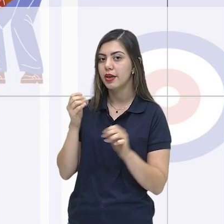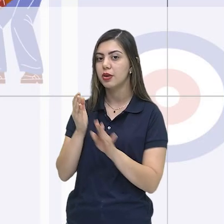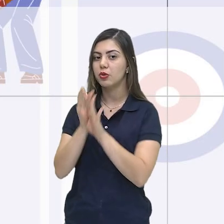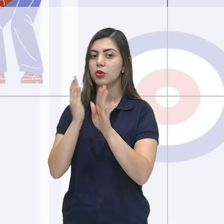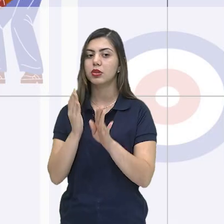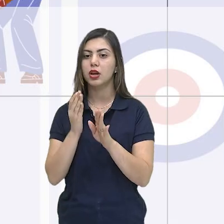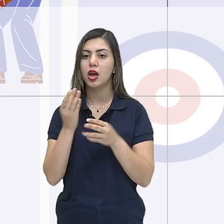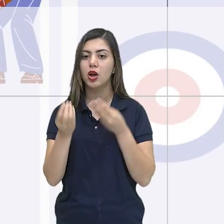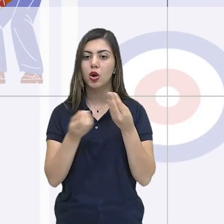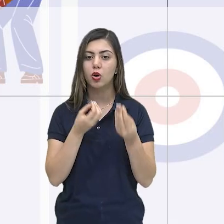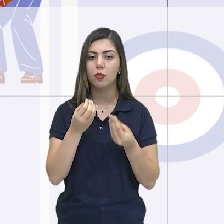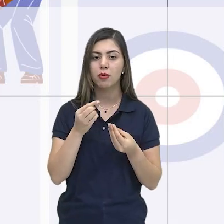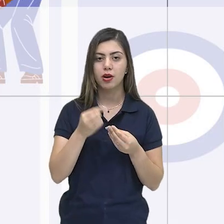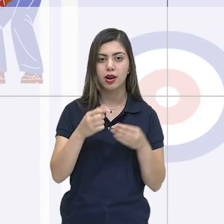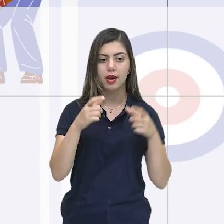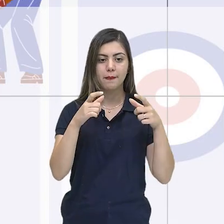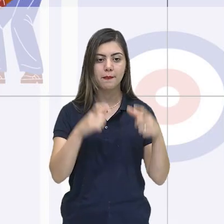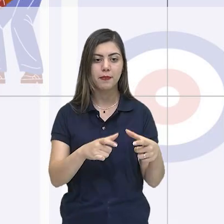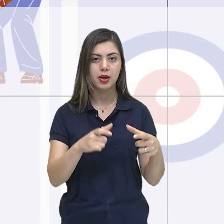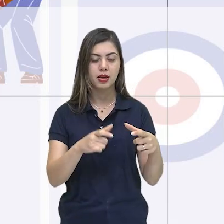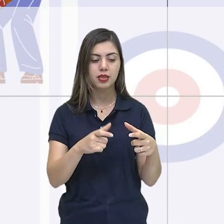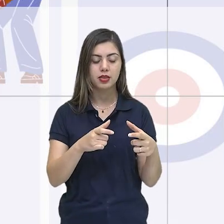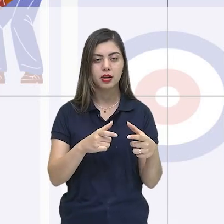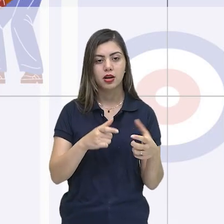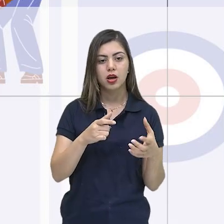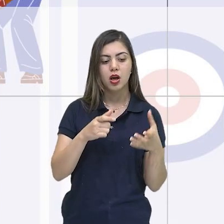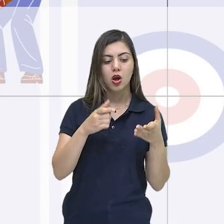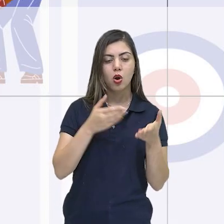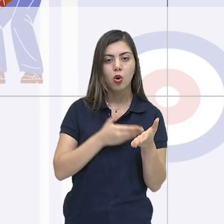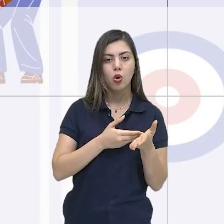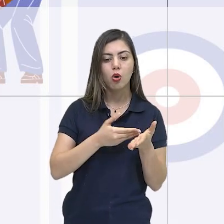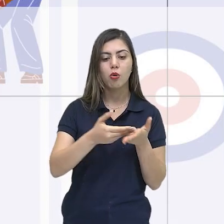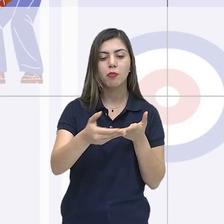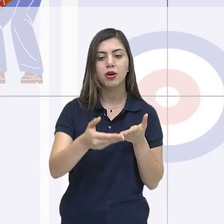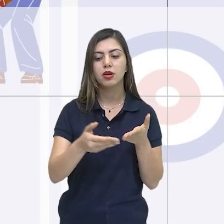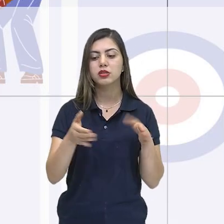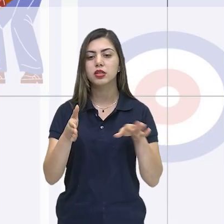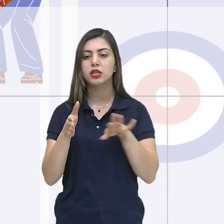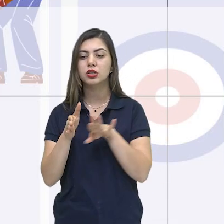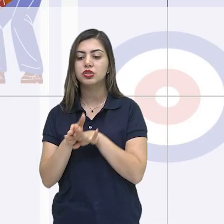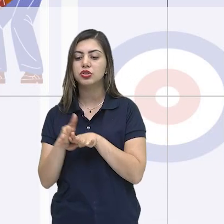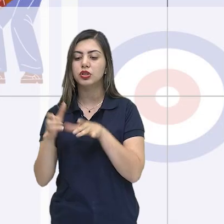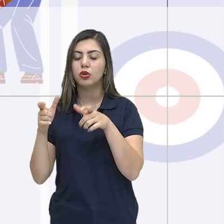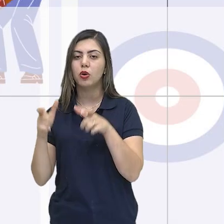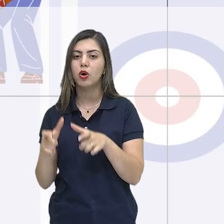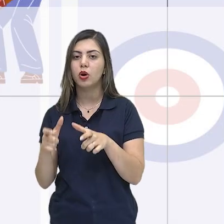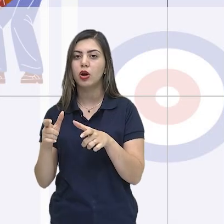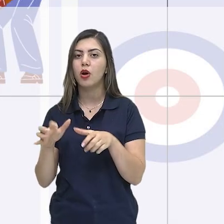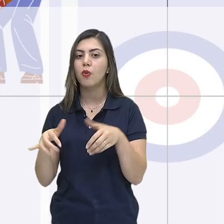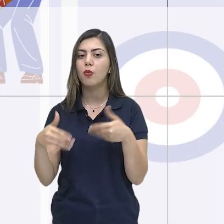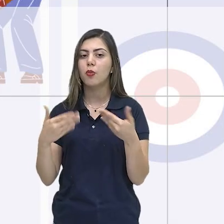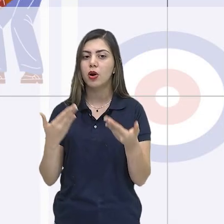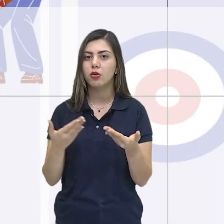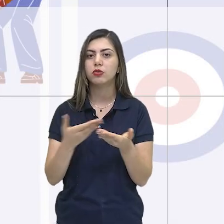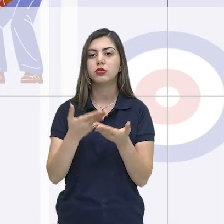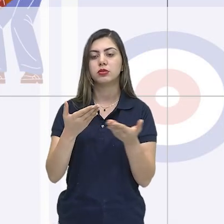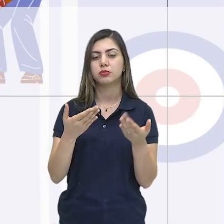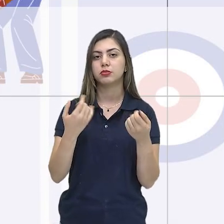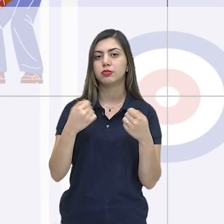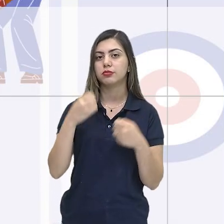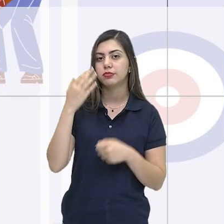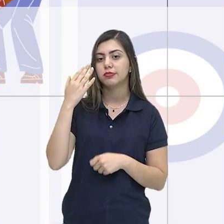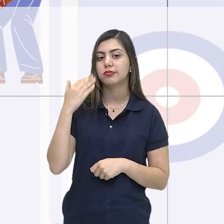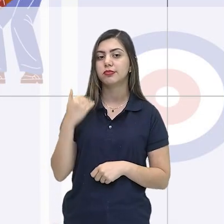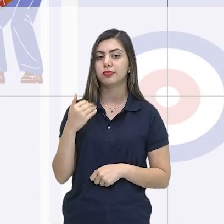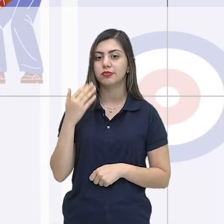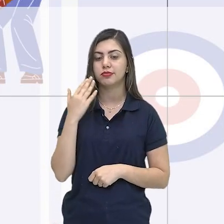da onde sai essa pedra de gelo, para onde ela vai e que de forma ela chega lá. Tá? Então, mais uma vez, nós temos